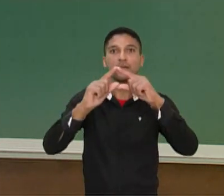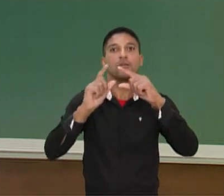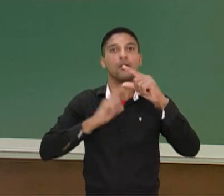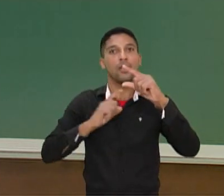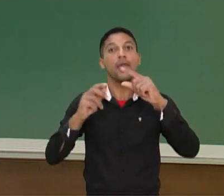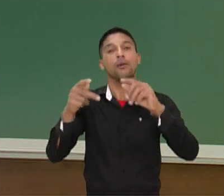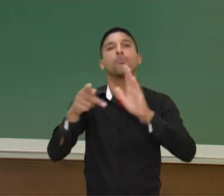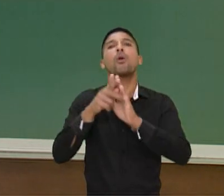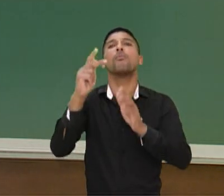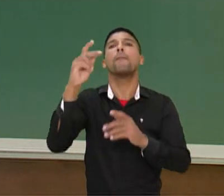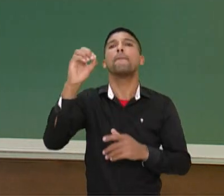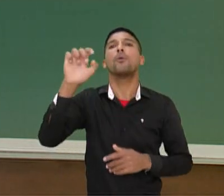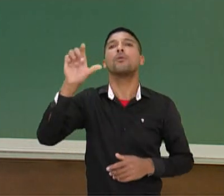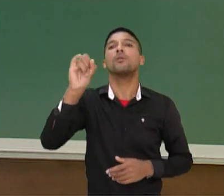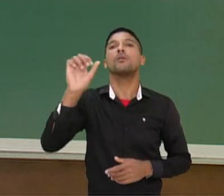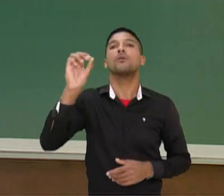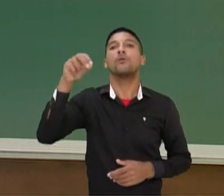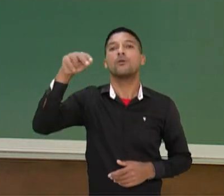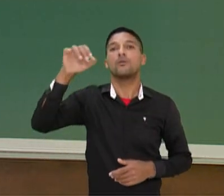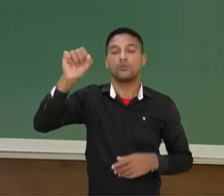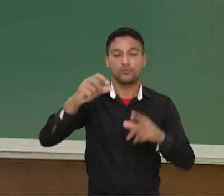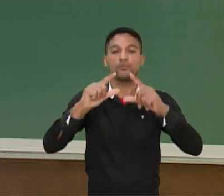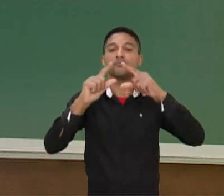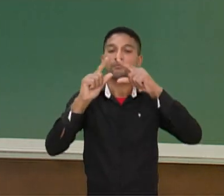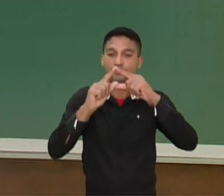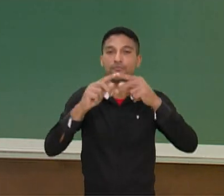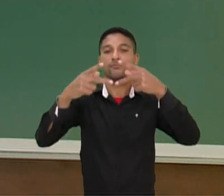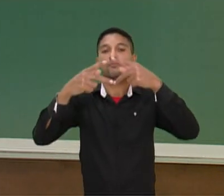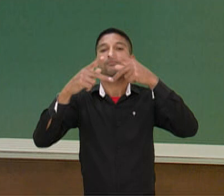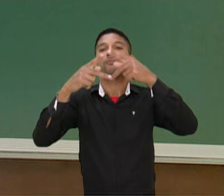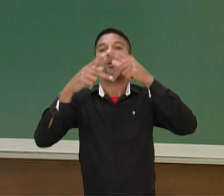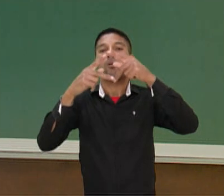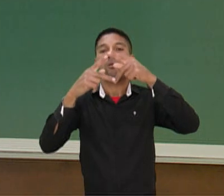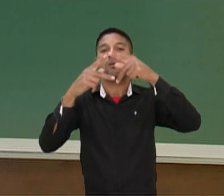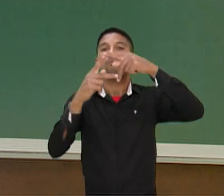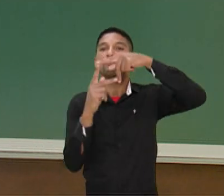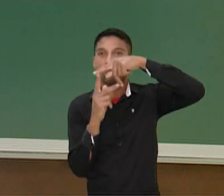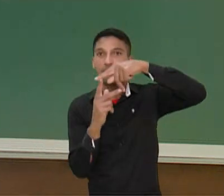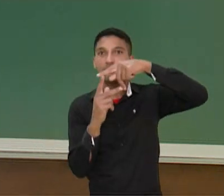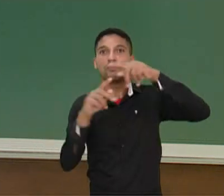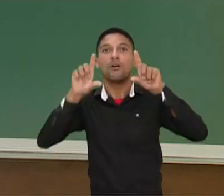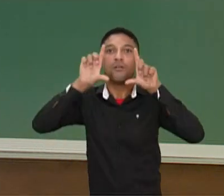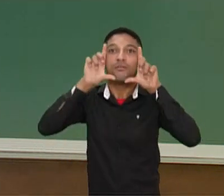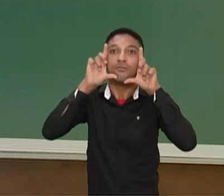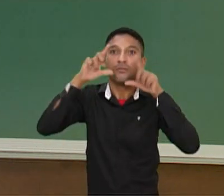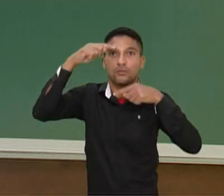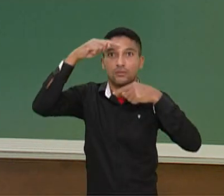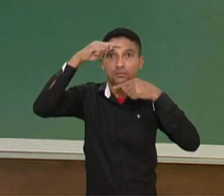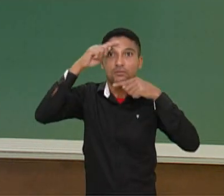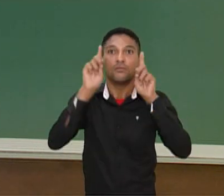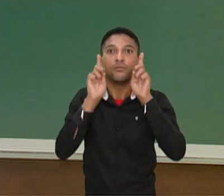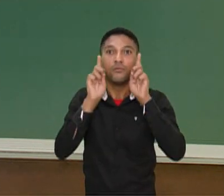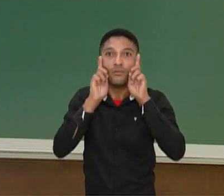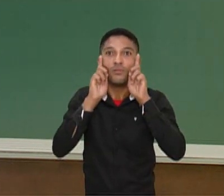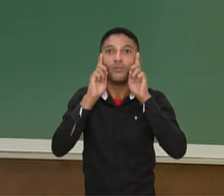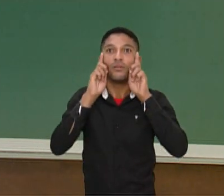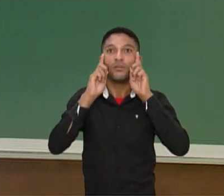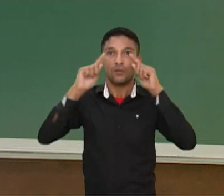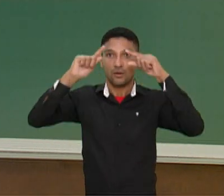tudo medida esquisita, mas não deixam de ser polígonos, ok? Vamos lá